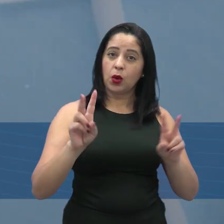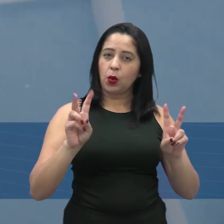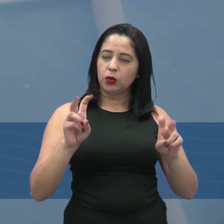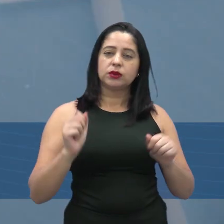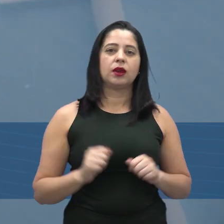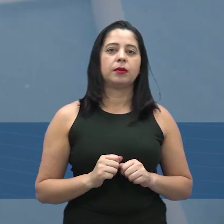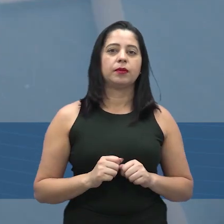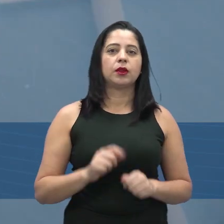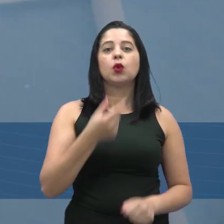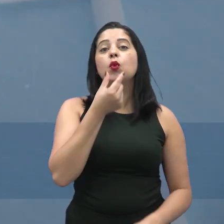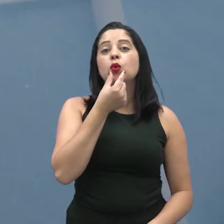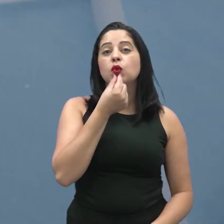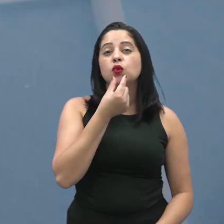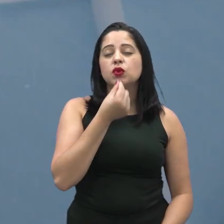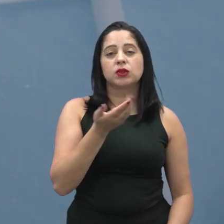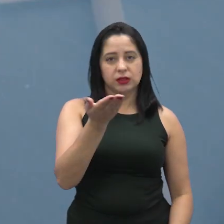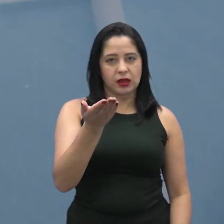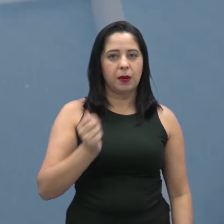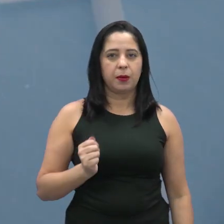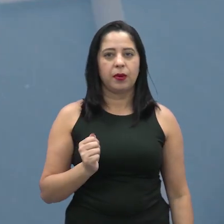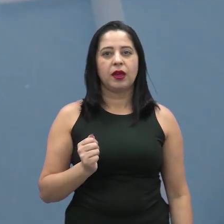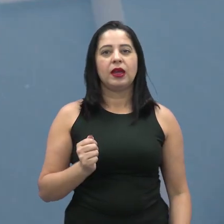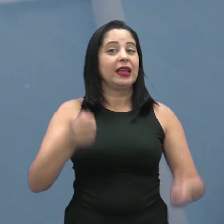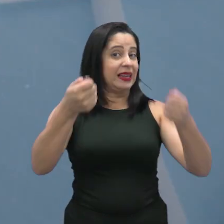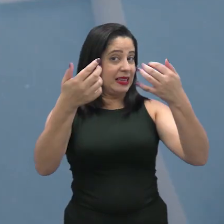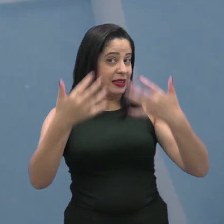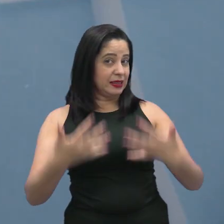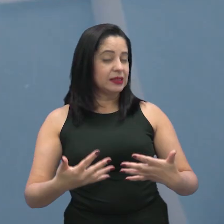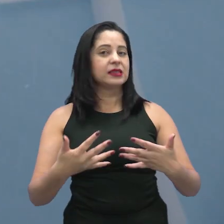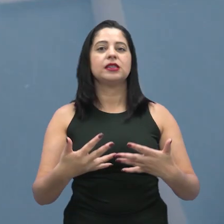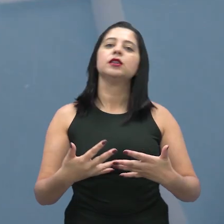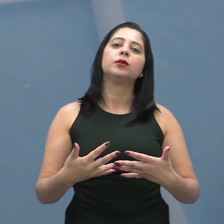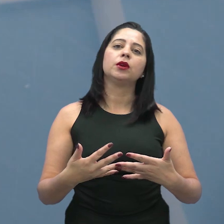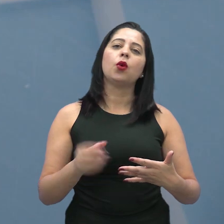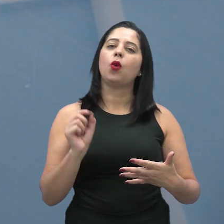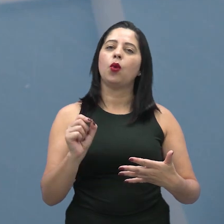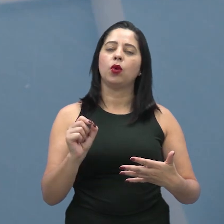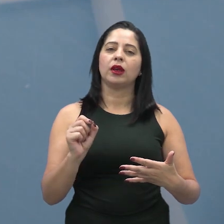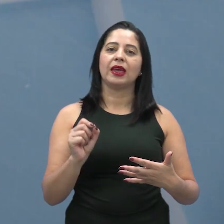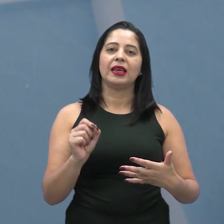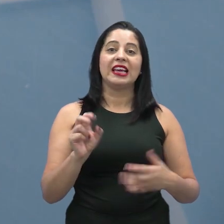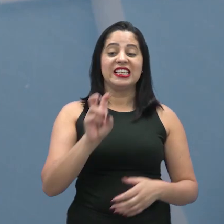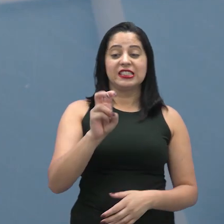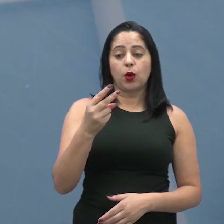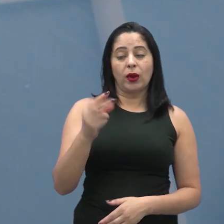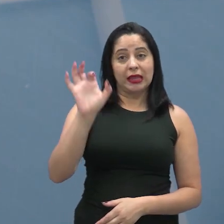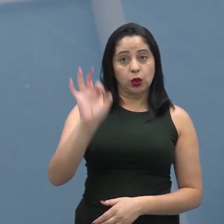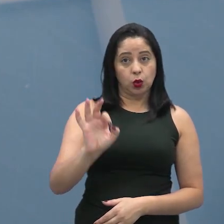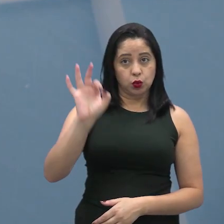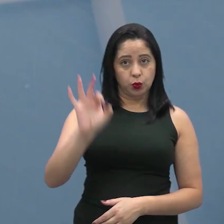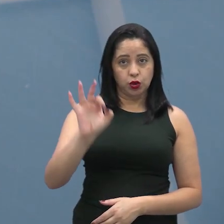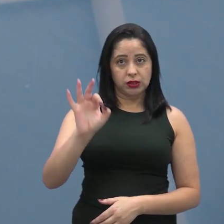então. O Samuel, na participação aqui com a gente, ele falou que ao menos que para 52%